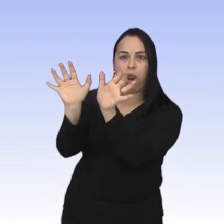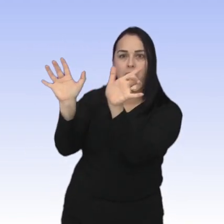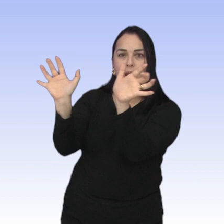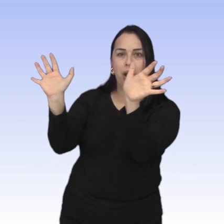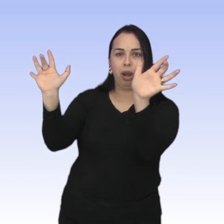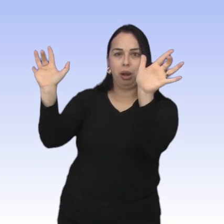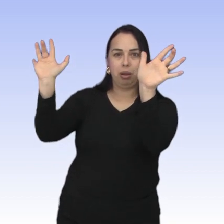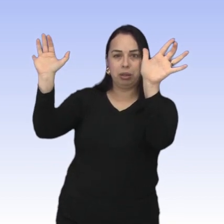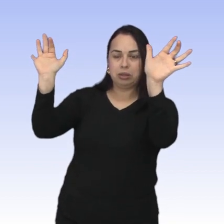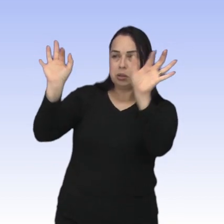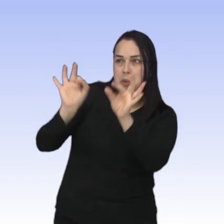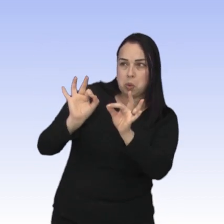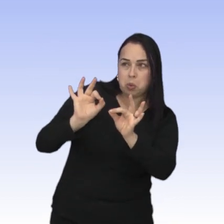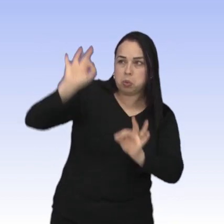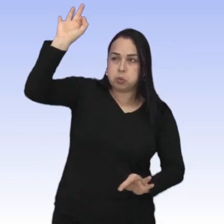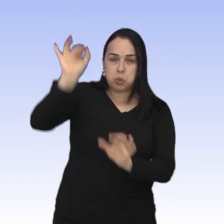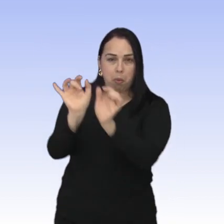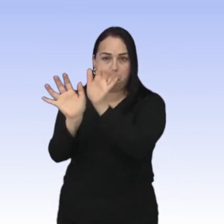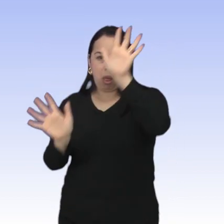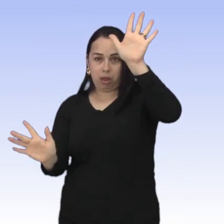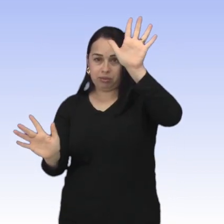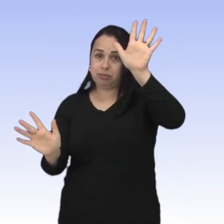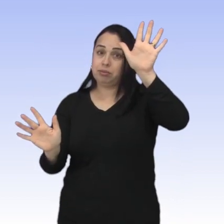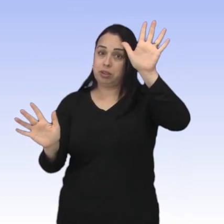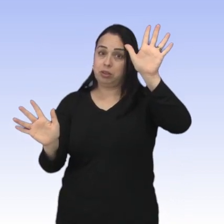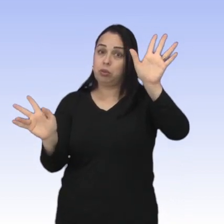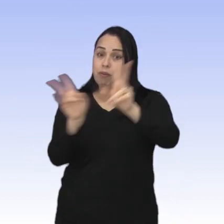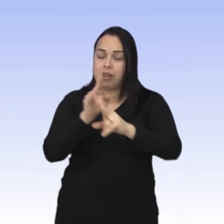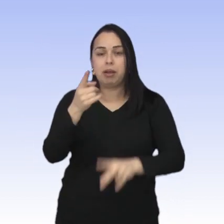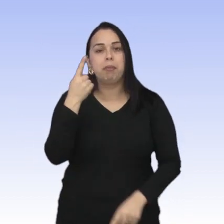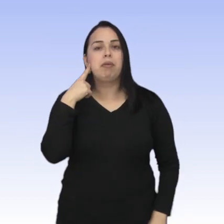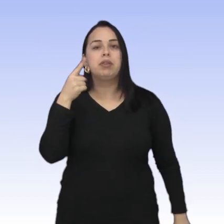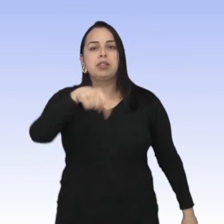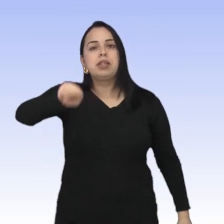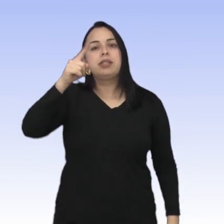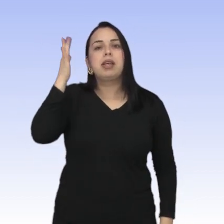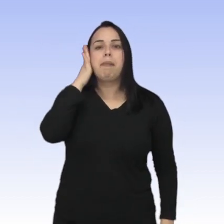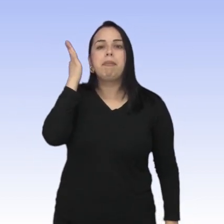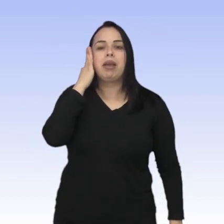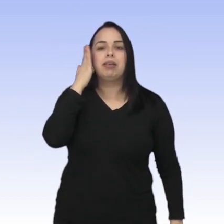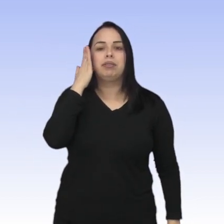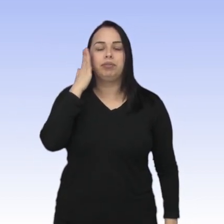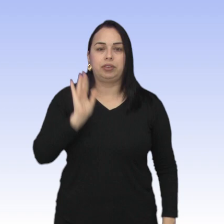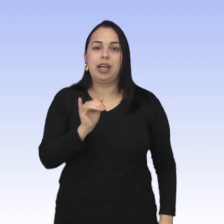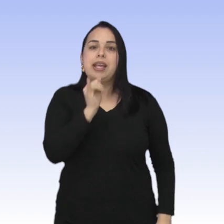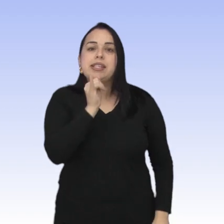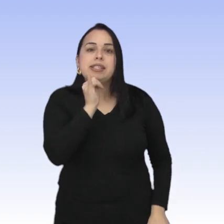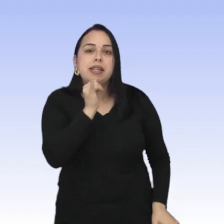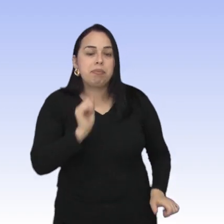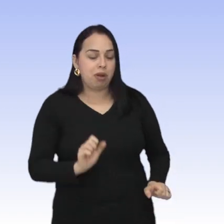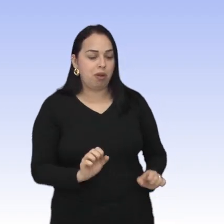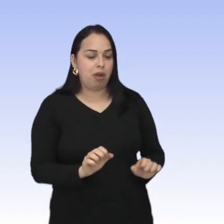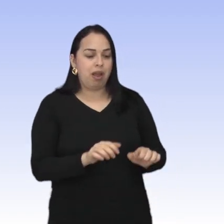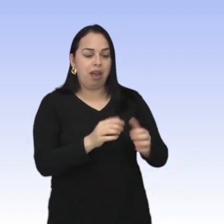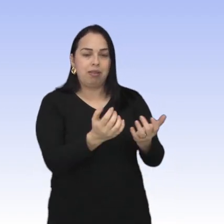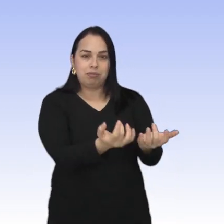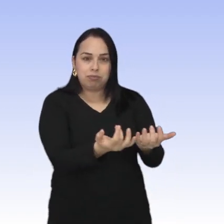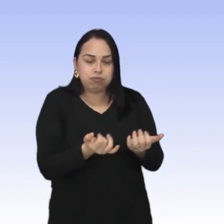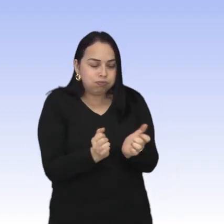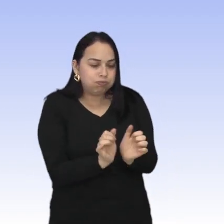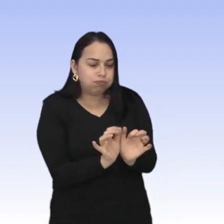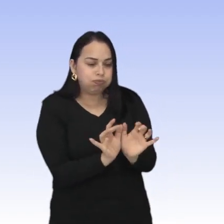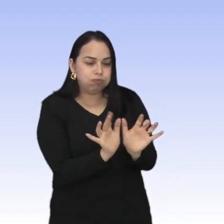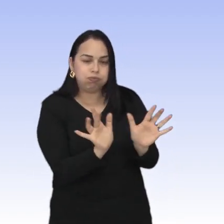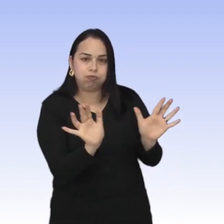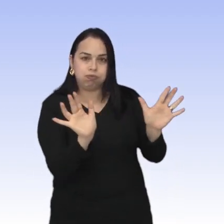percorrendo milhares de quilômetros por meio de massas de ar. Para você ter uma ideia, a fumaça emitida pelas queimadas que acontecem